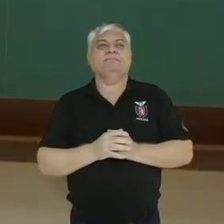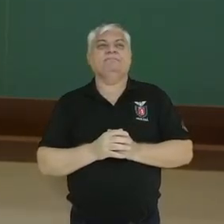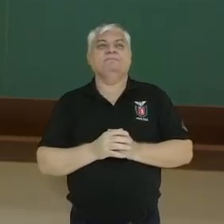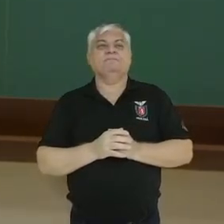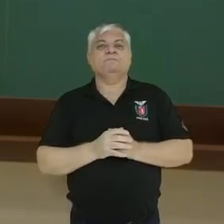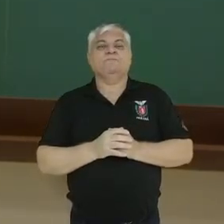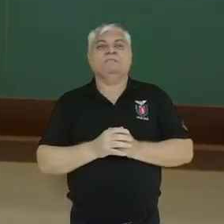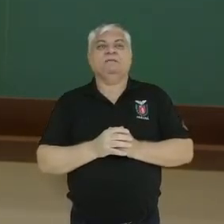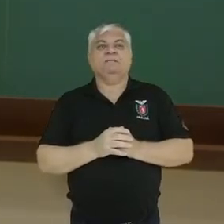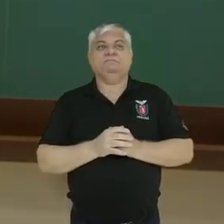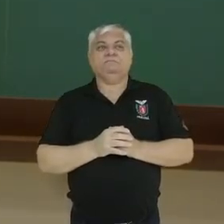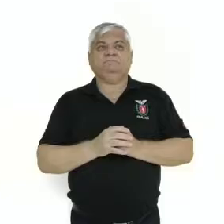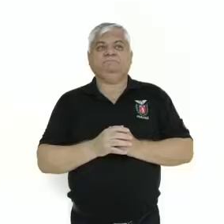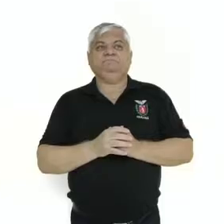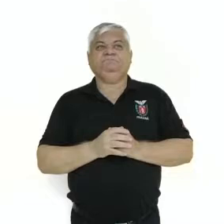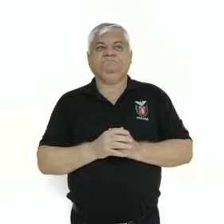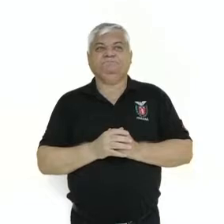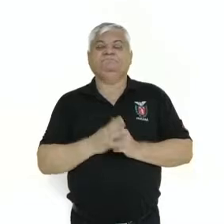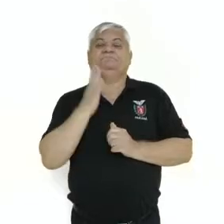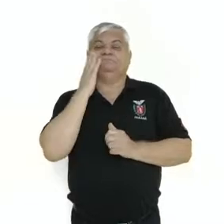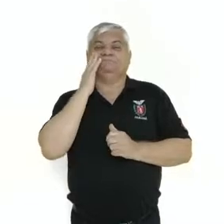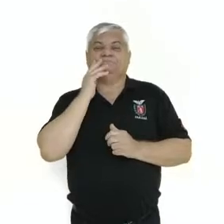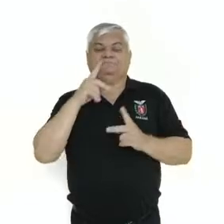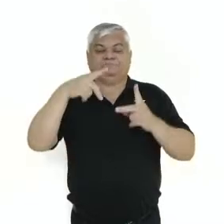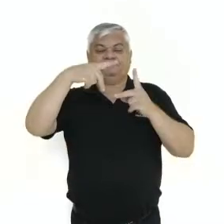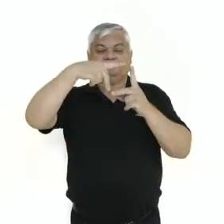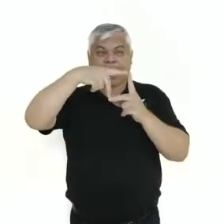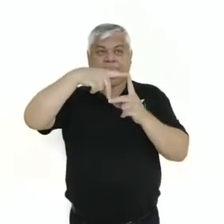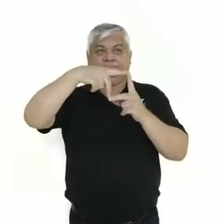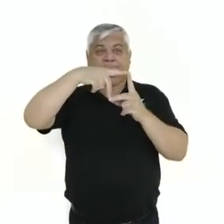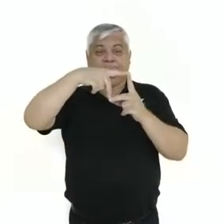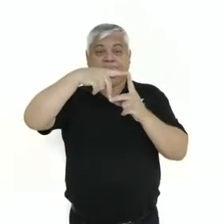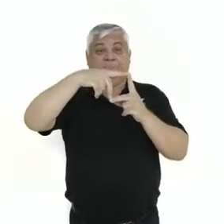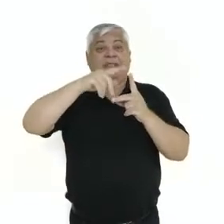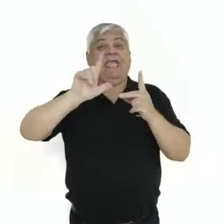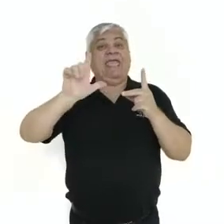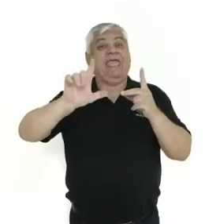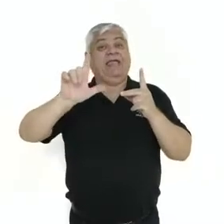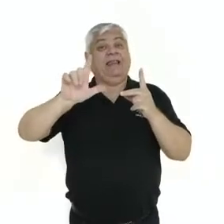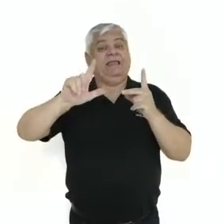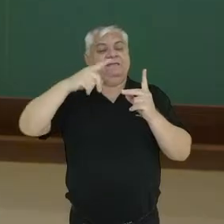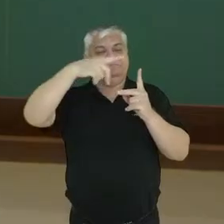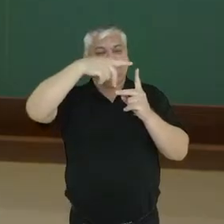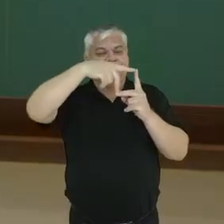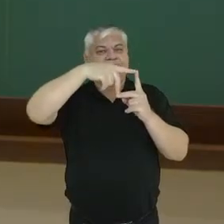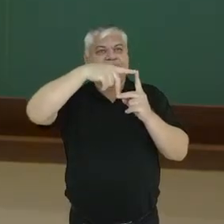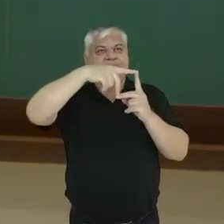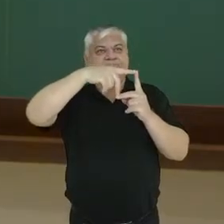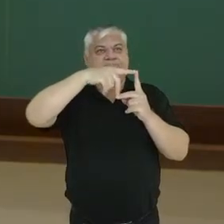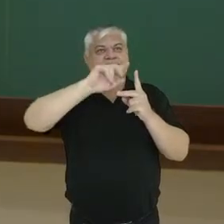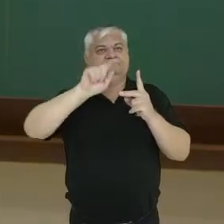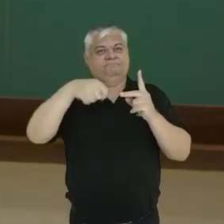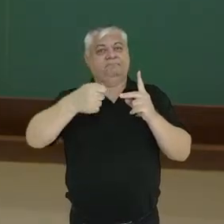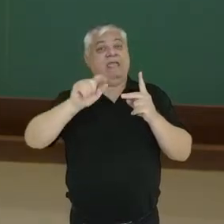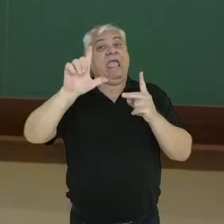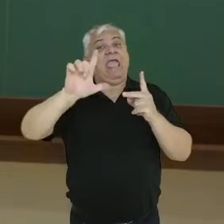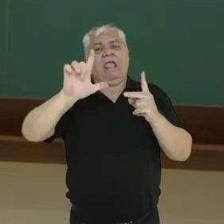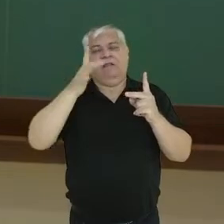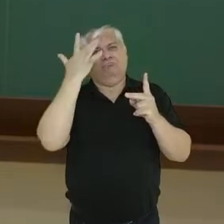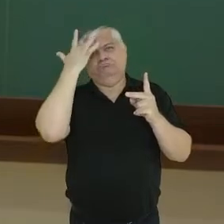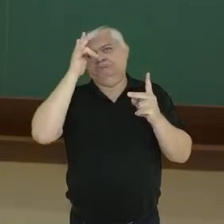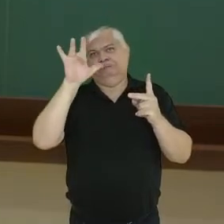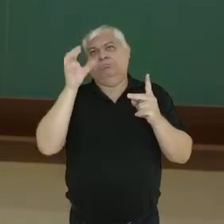Então, olha lá. Sabe-se que a medida de um lado do quadrado é L. Então, aqui eu tenho a mesma situação genérica, ó. Eu chamei de L, eu não sei quanto